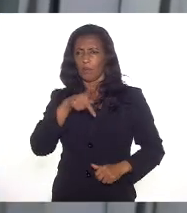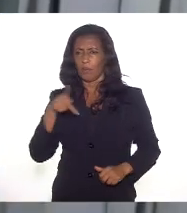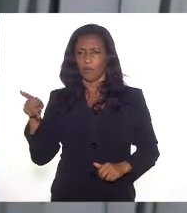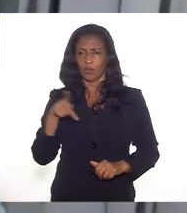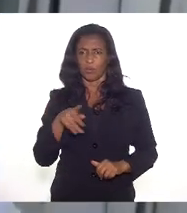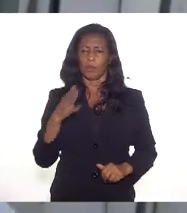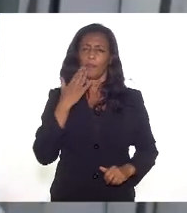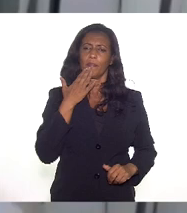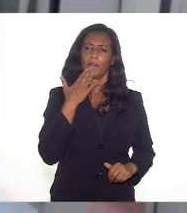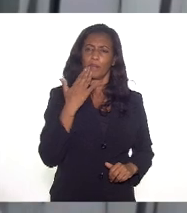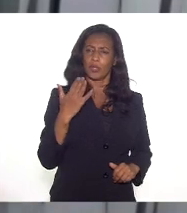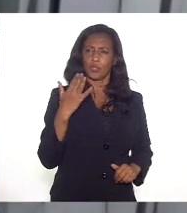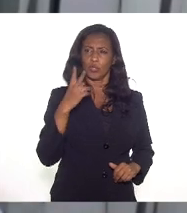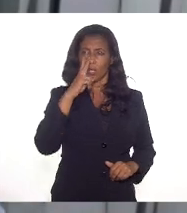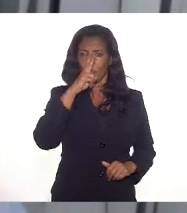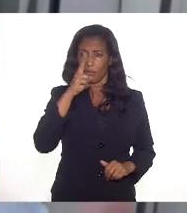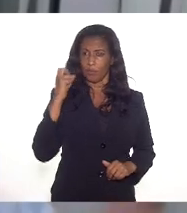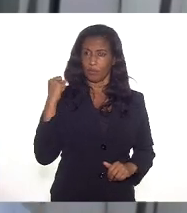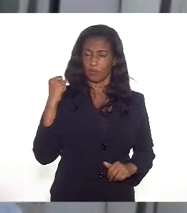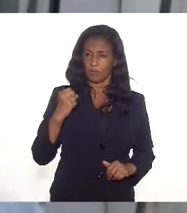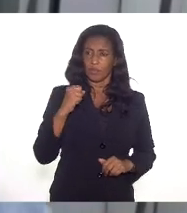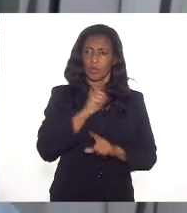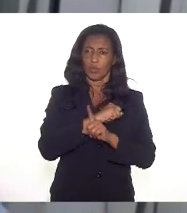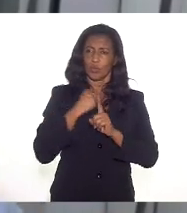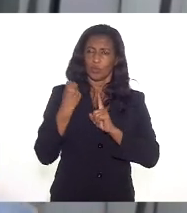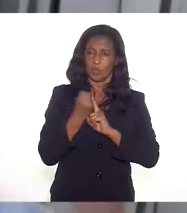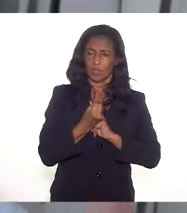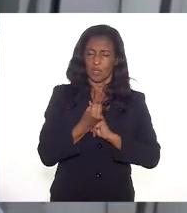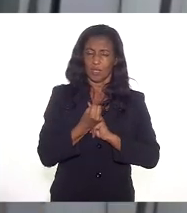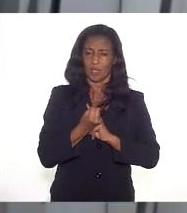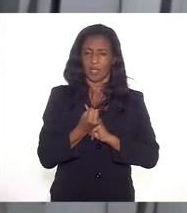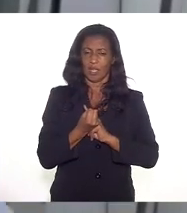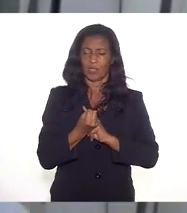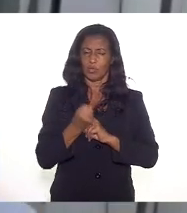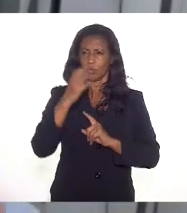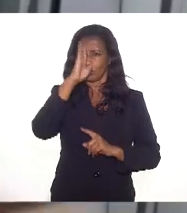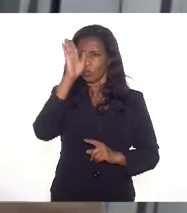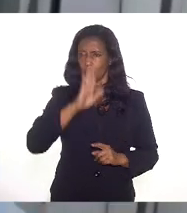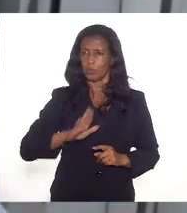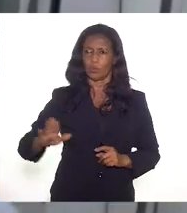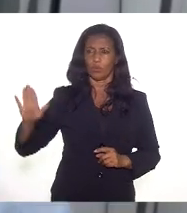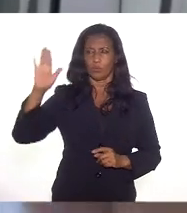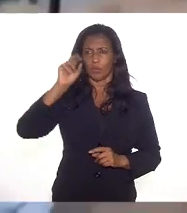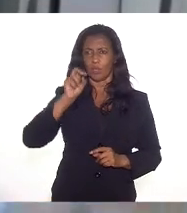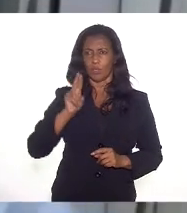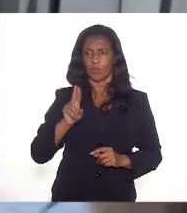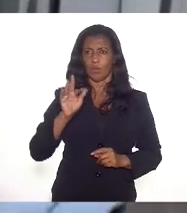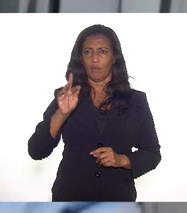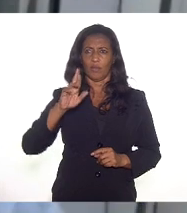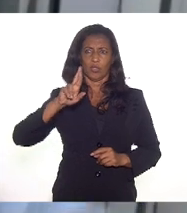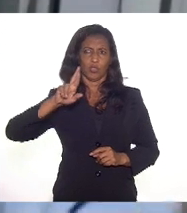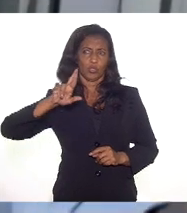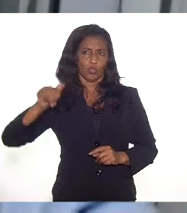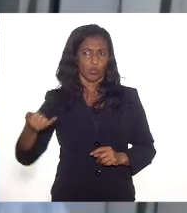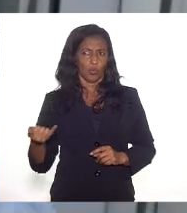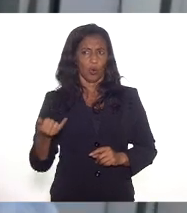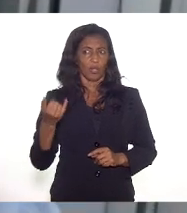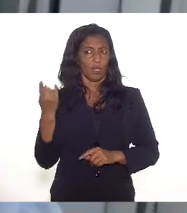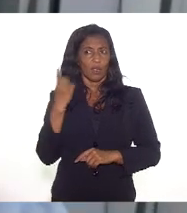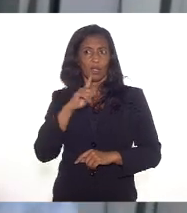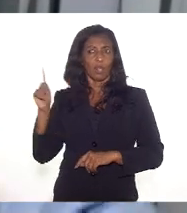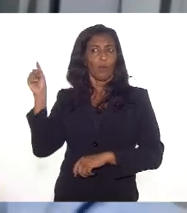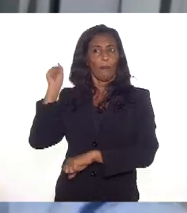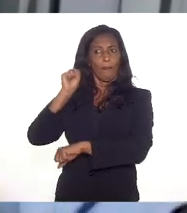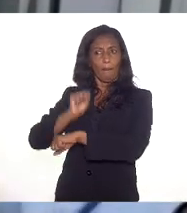apelando às forças vivas da sociedade fluminense e brasileira para que a UFRJ não interrompa as suas